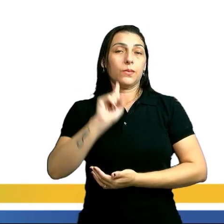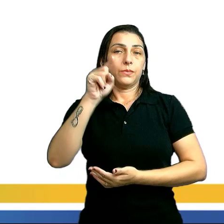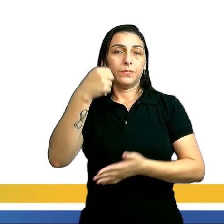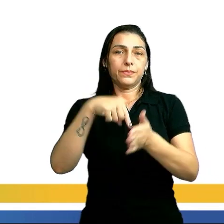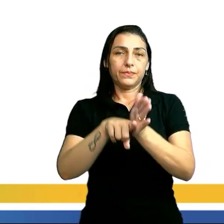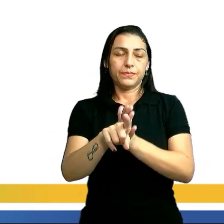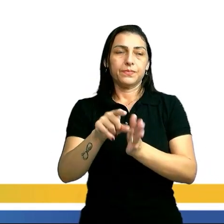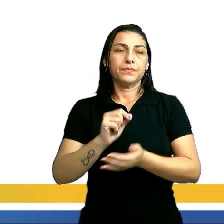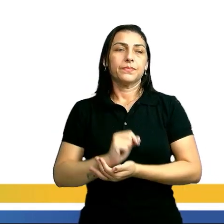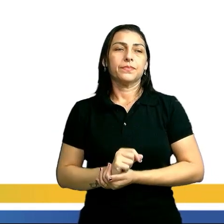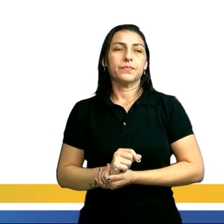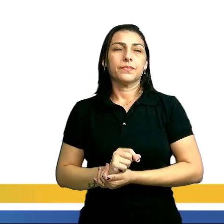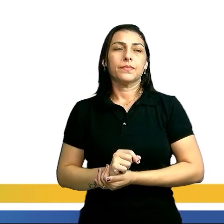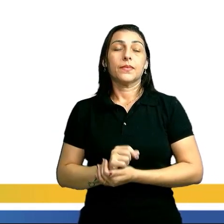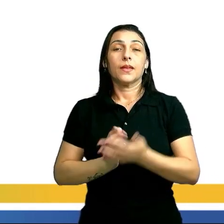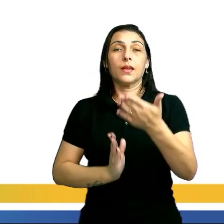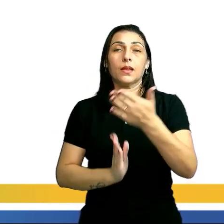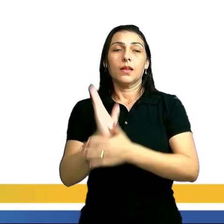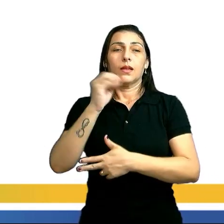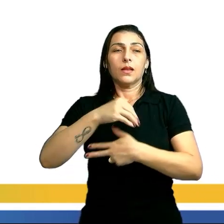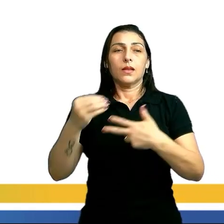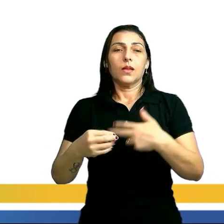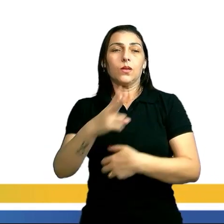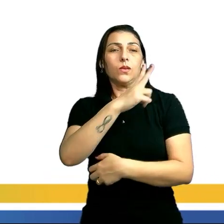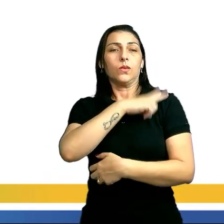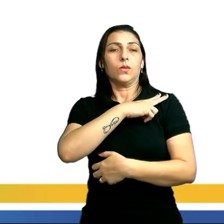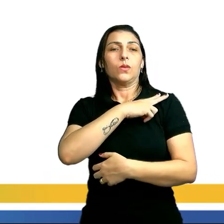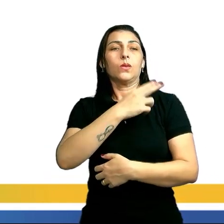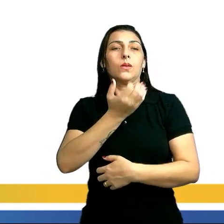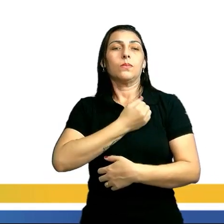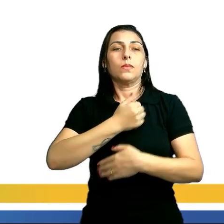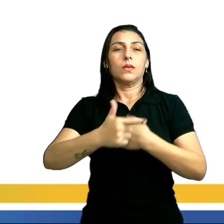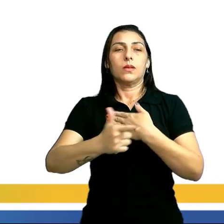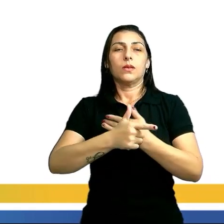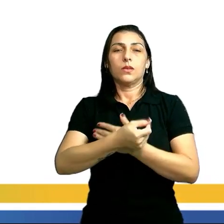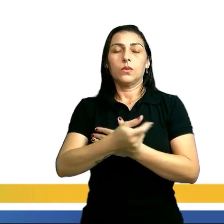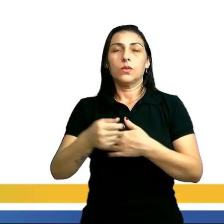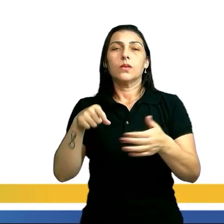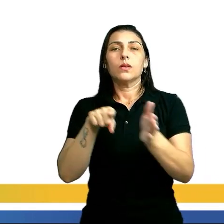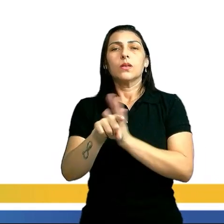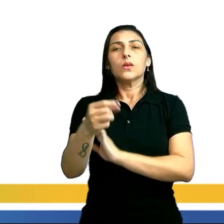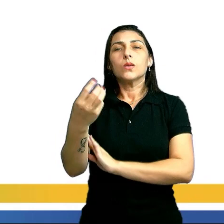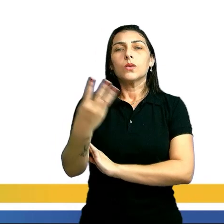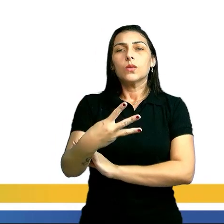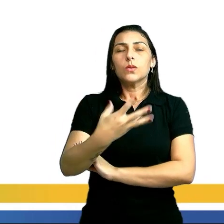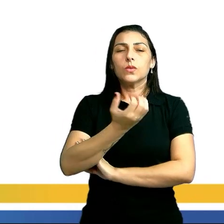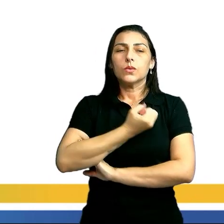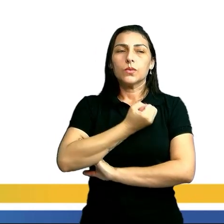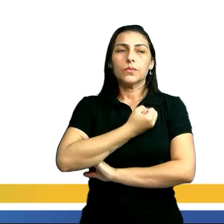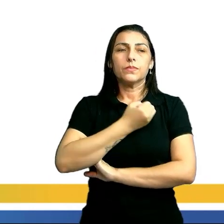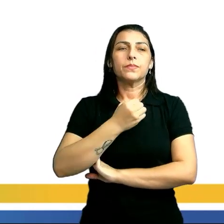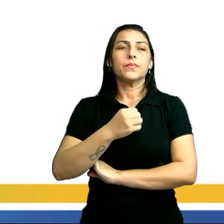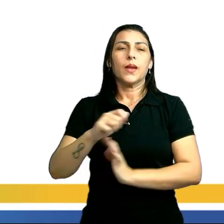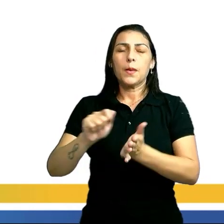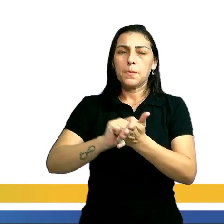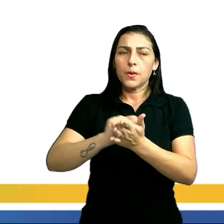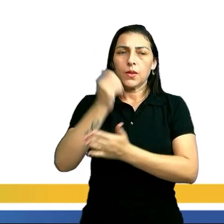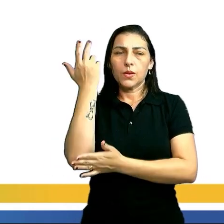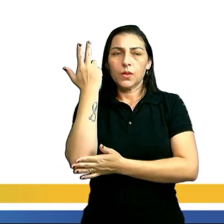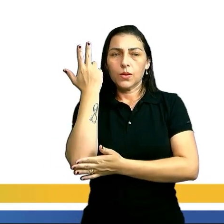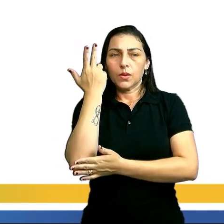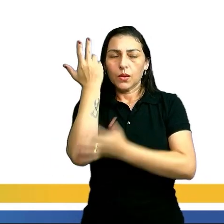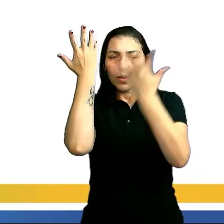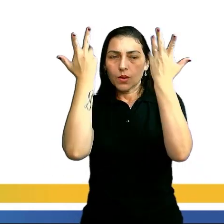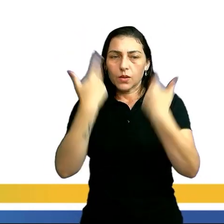Próxima questão. A prova Enem, unidade 2, página 200, questão número 3. A borracha natural